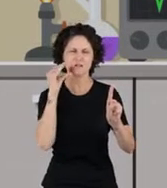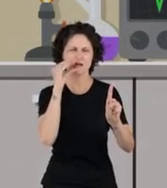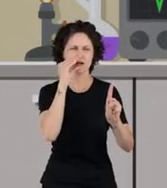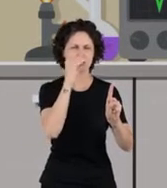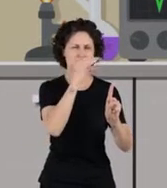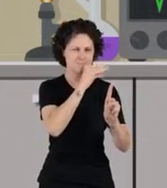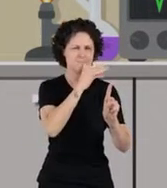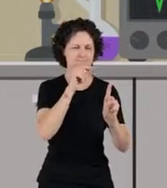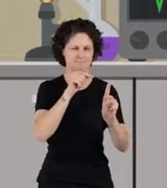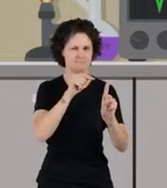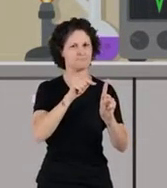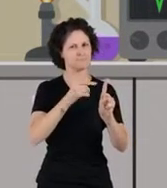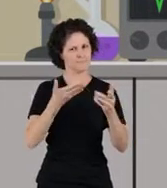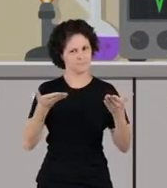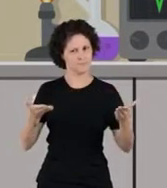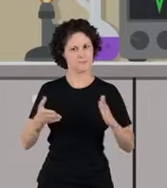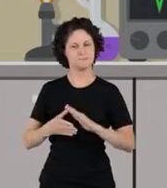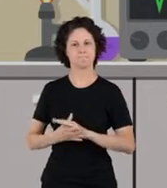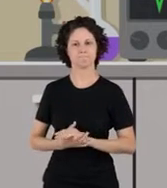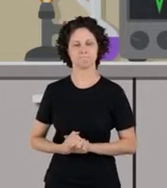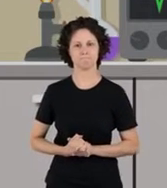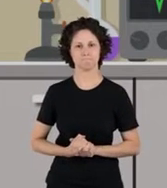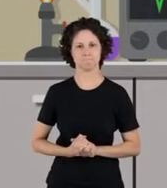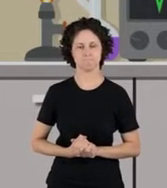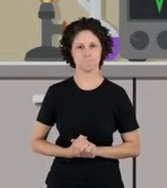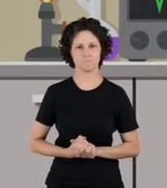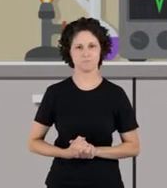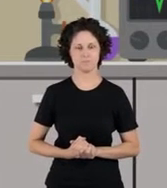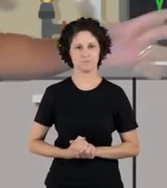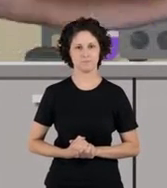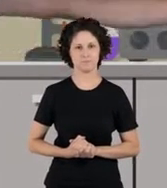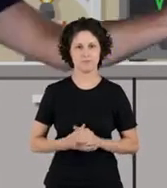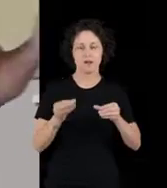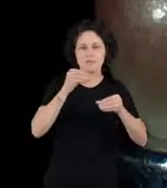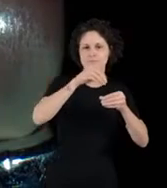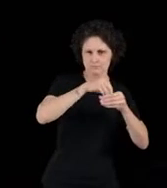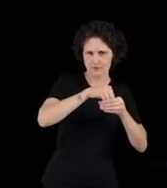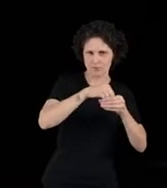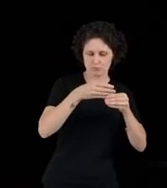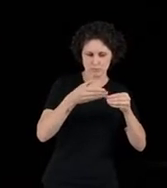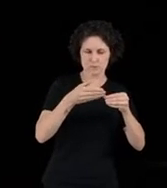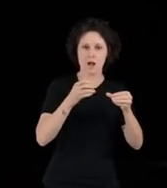o milho começa a estourar. Vamos ver o que acontece dentro do milho?